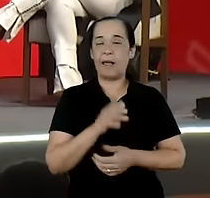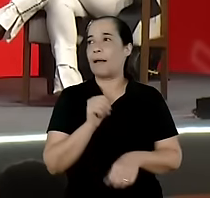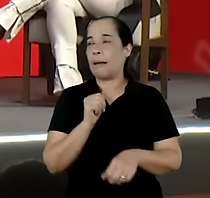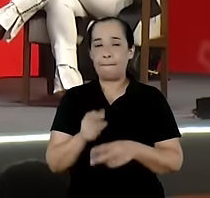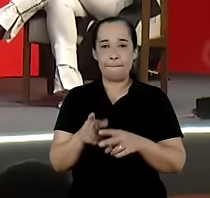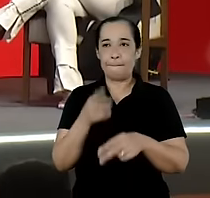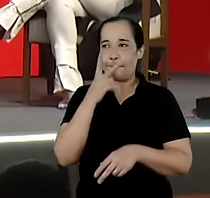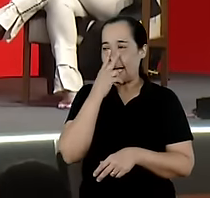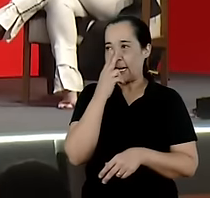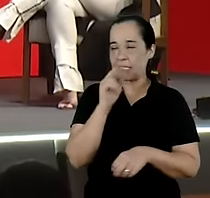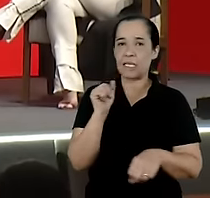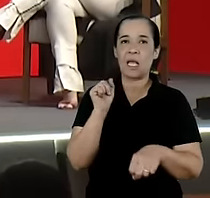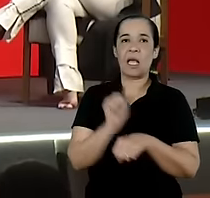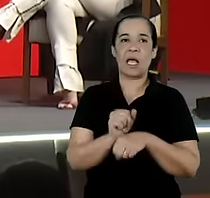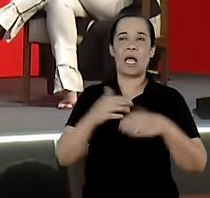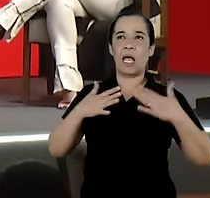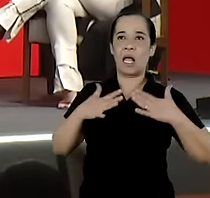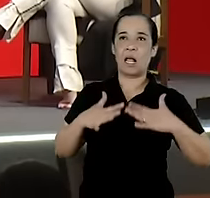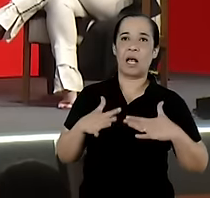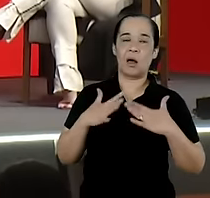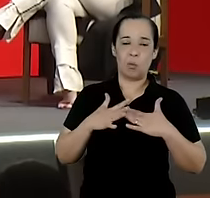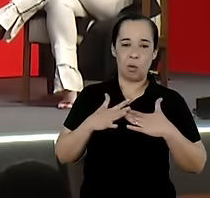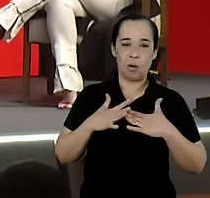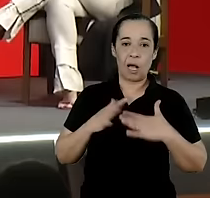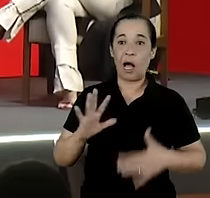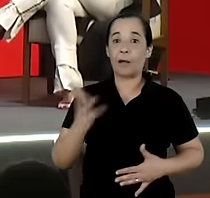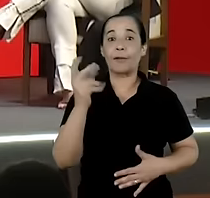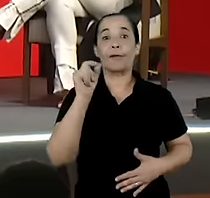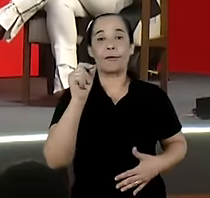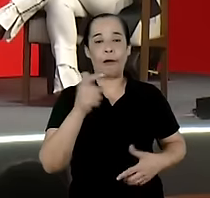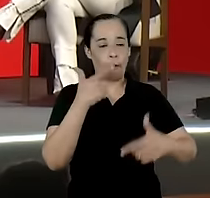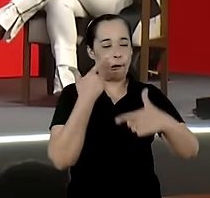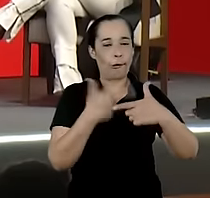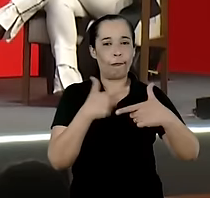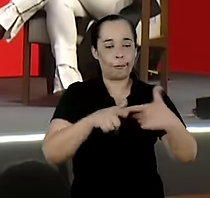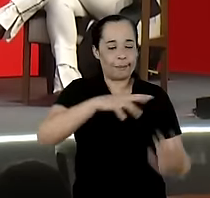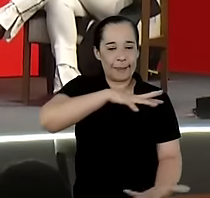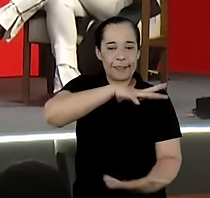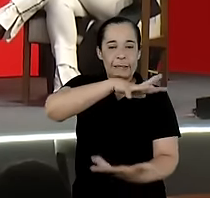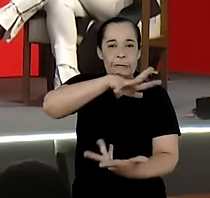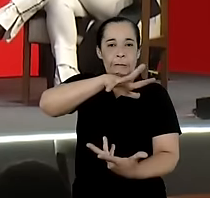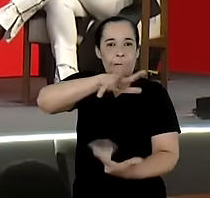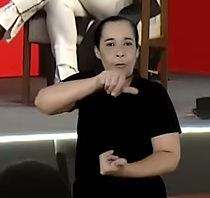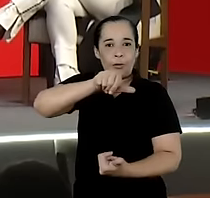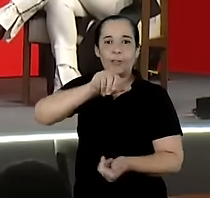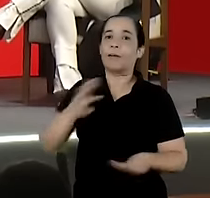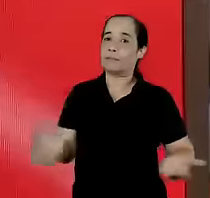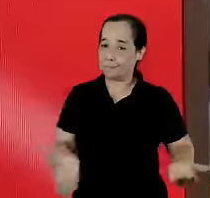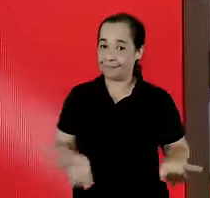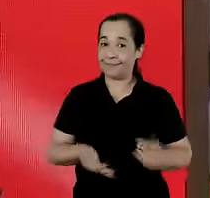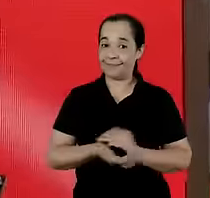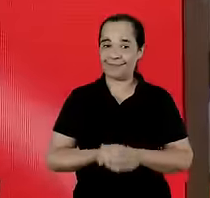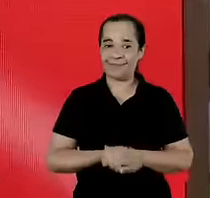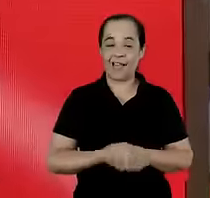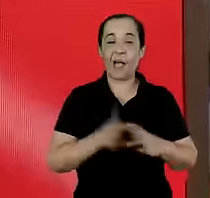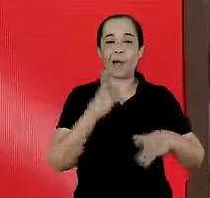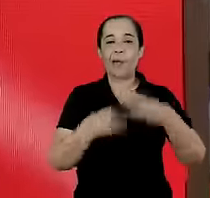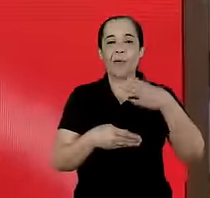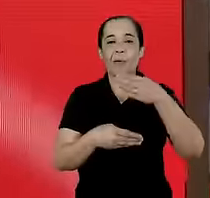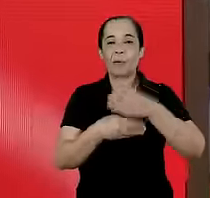na nas trejes a gente tem o geopolítico para trazer um pouco mais de pimenta pro assunto né e adicionando aqui a pergunta do do